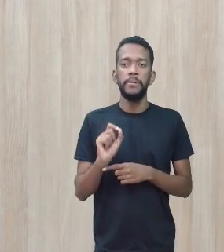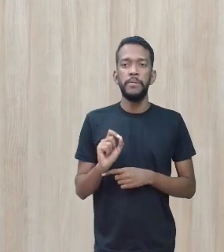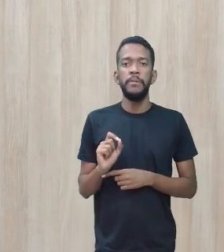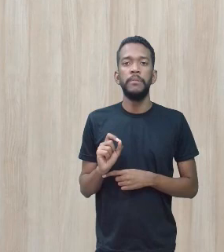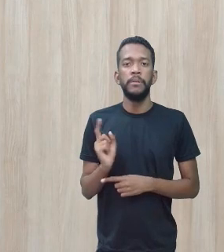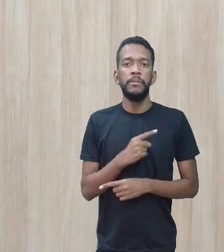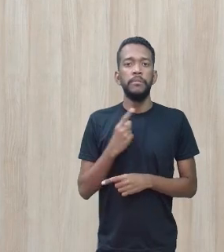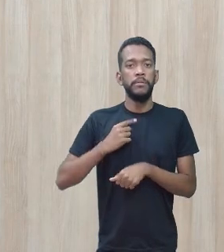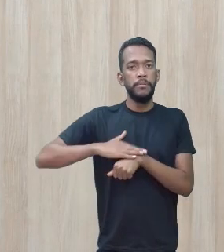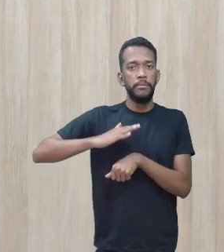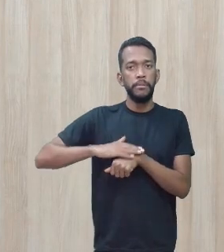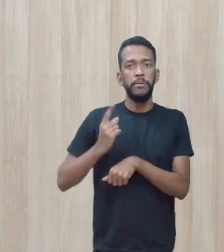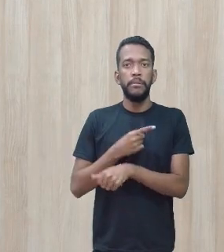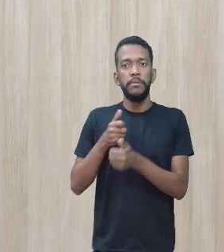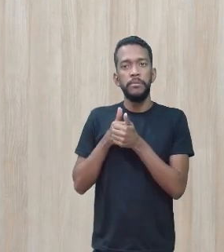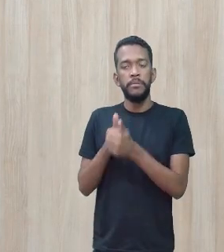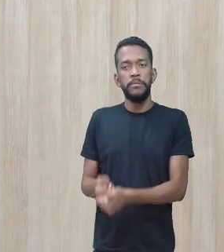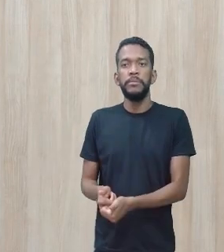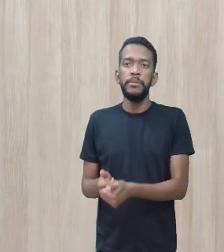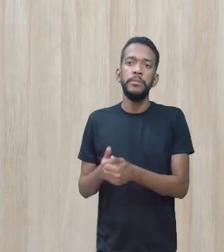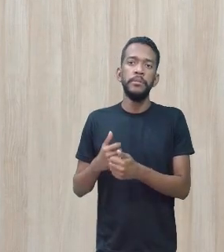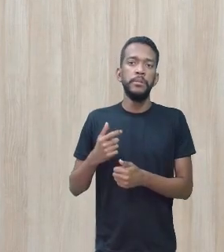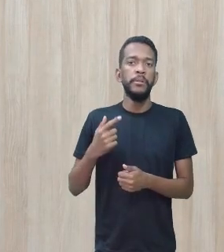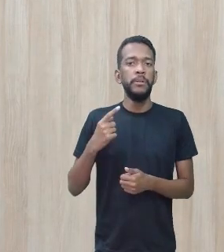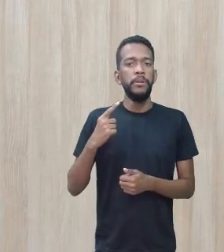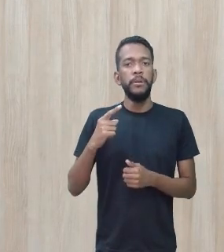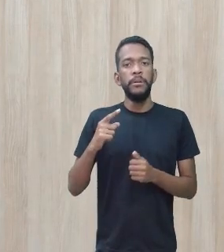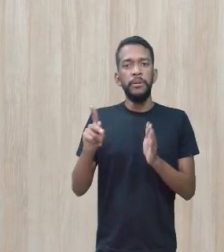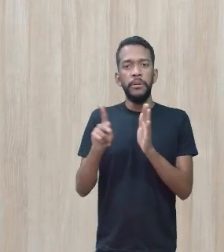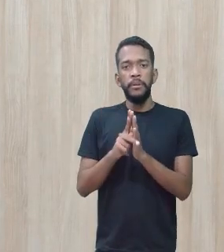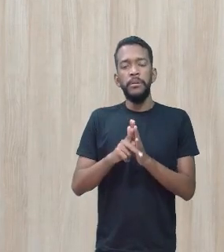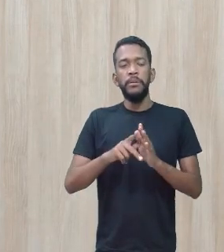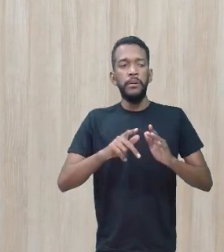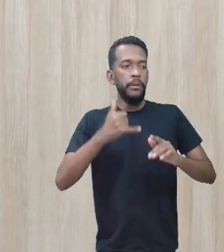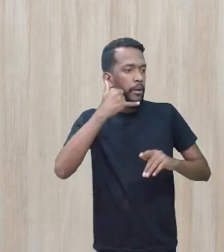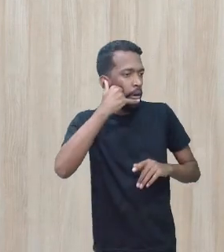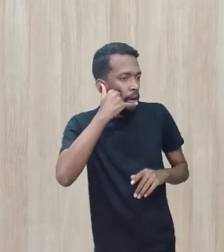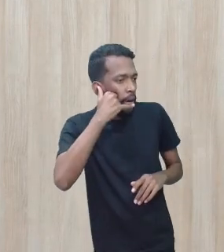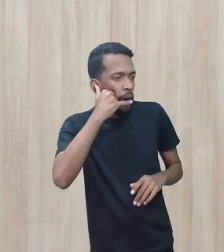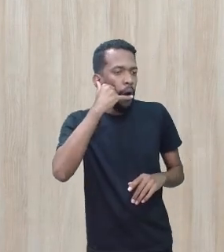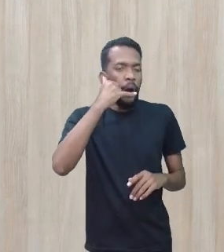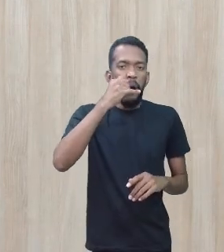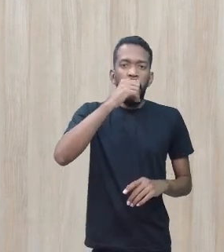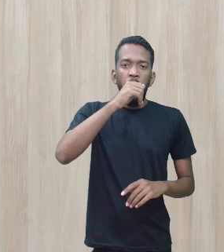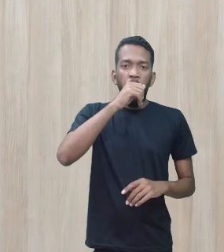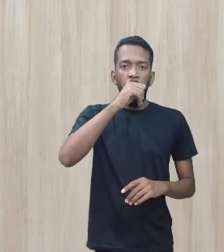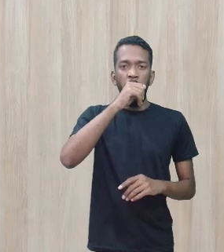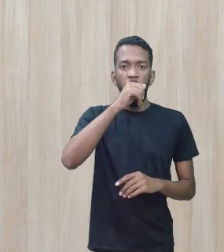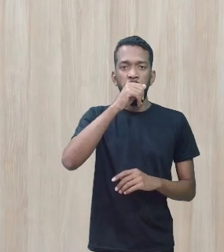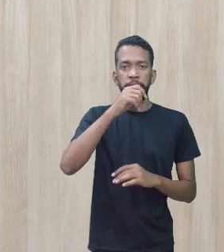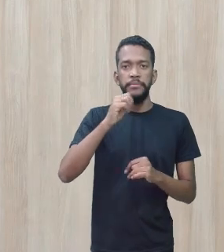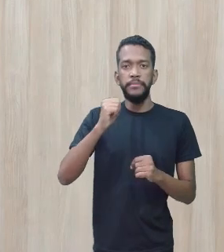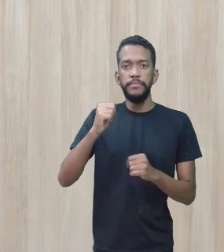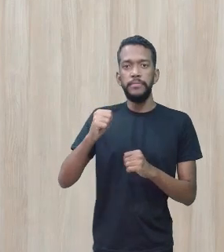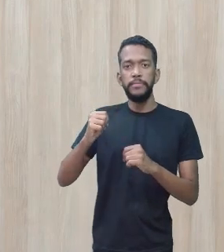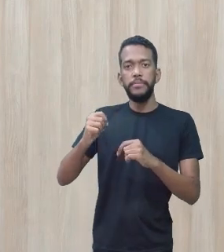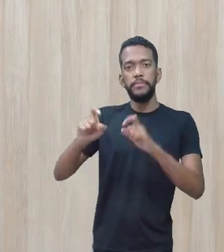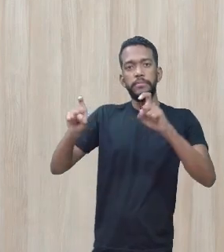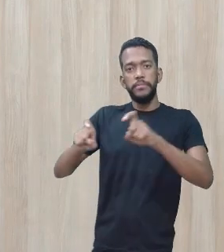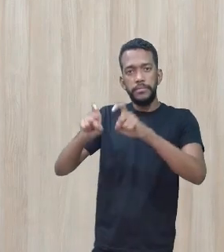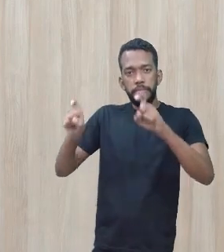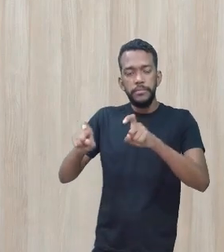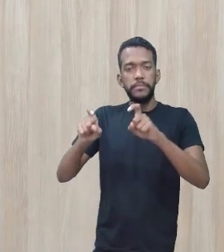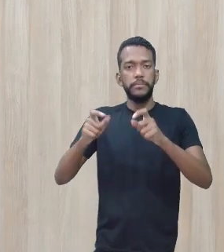tempo que a gente passa no celular, o tempo que a gente passa no computador, como que a gente gasta esse tempo. E aqui eu trouxe como